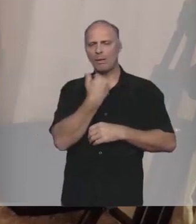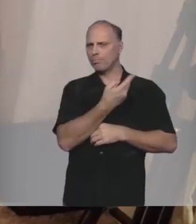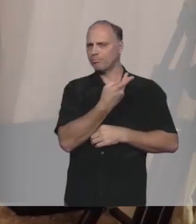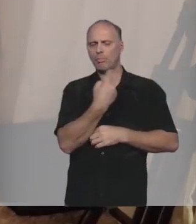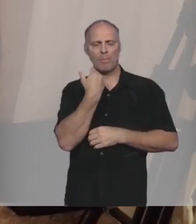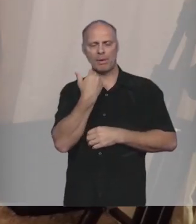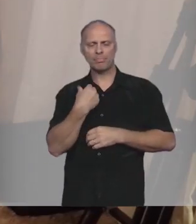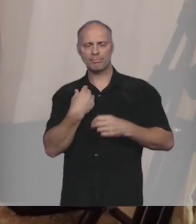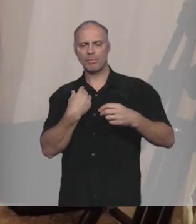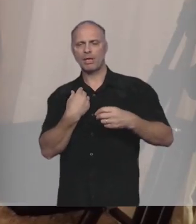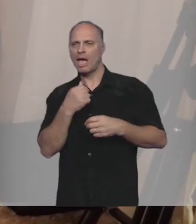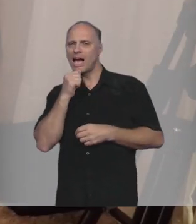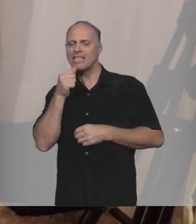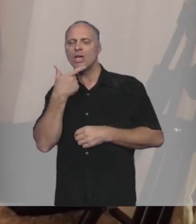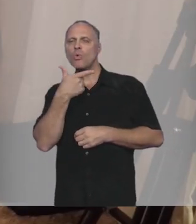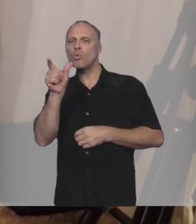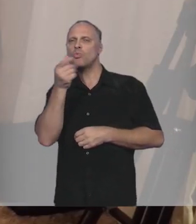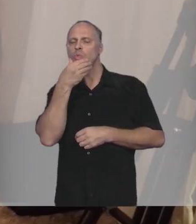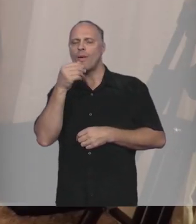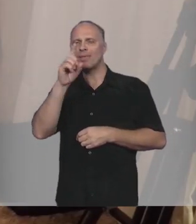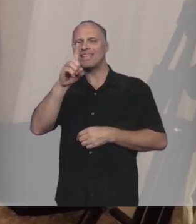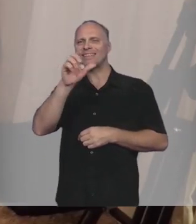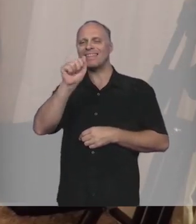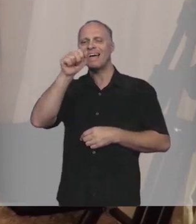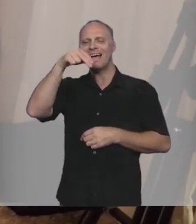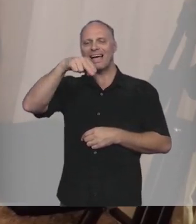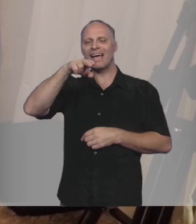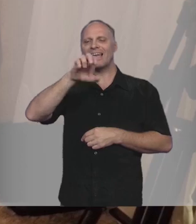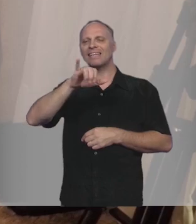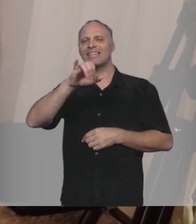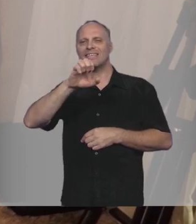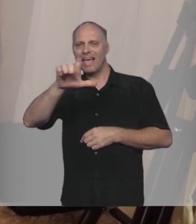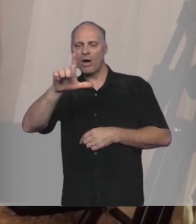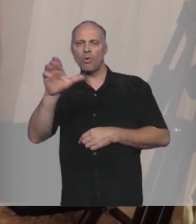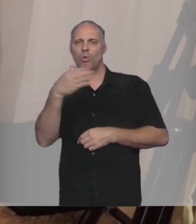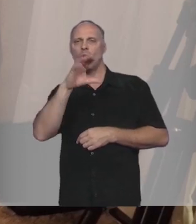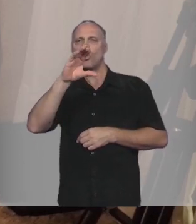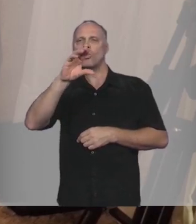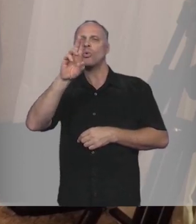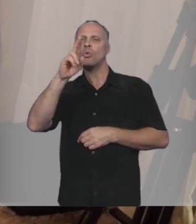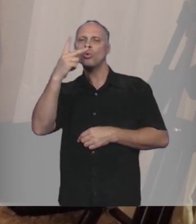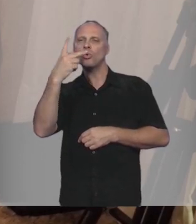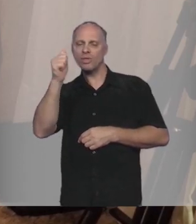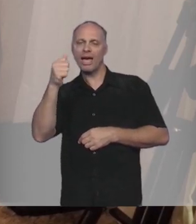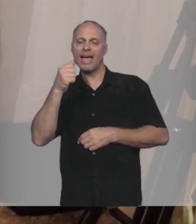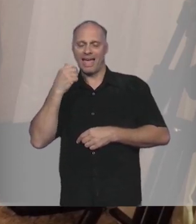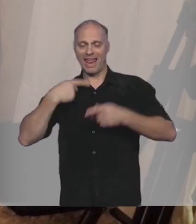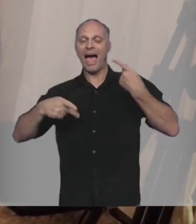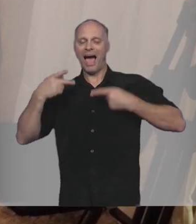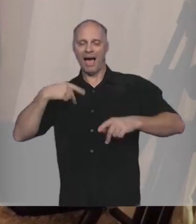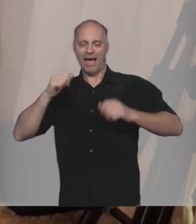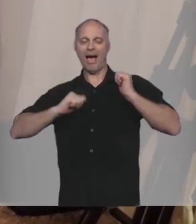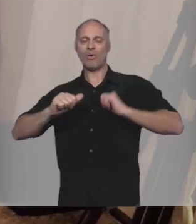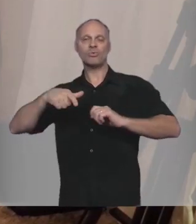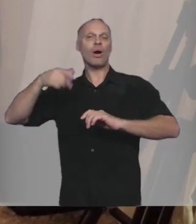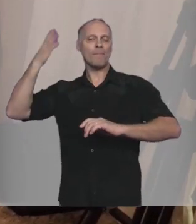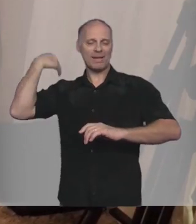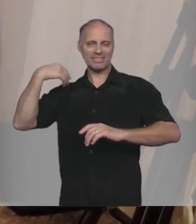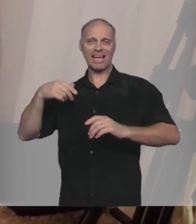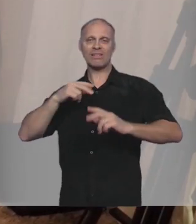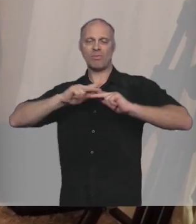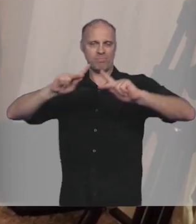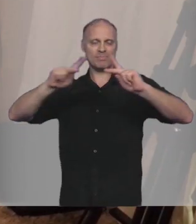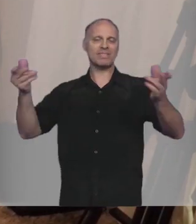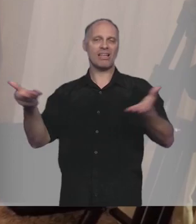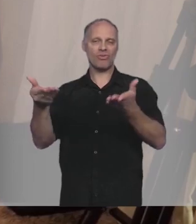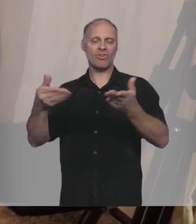E o Daniel Cunha, que era ator na época e hoje é um cara que lida com publicidade, um cara